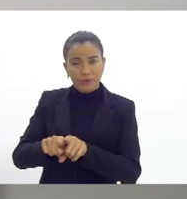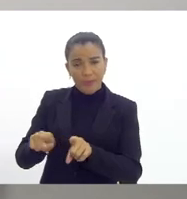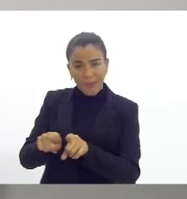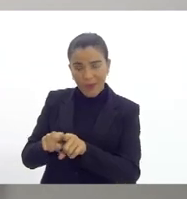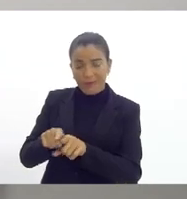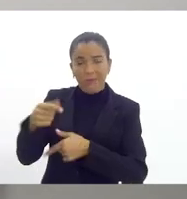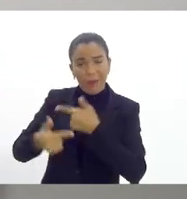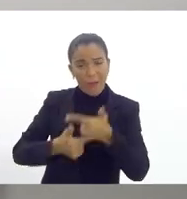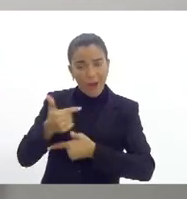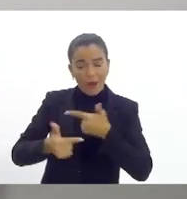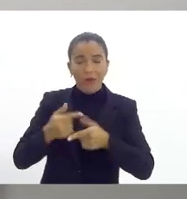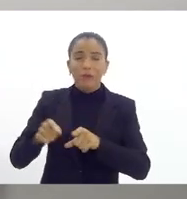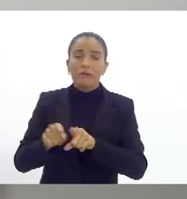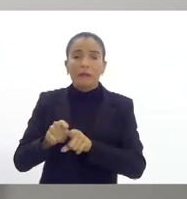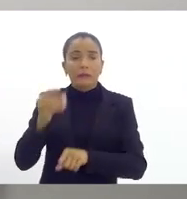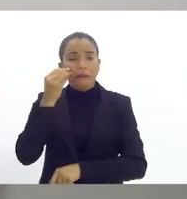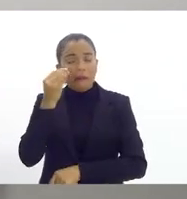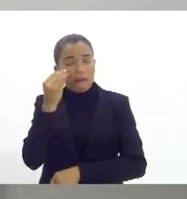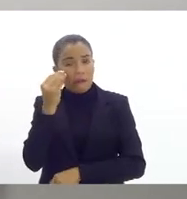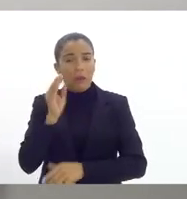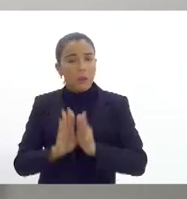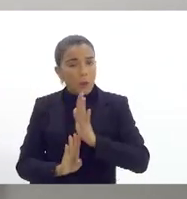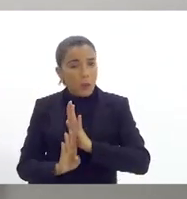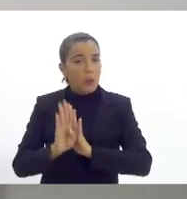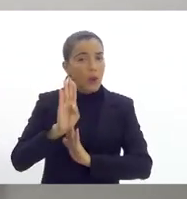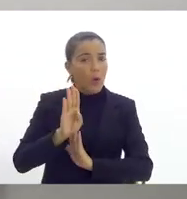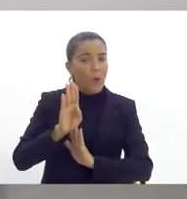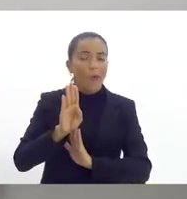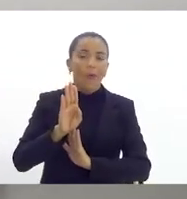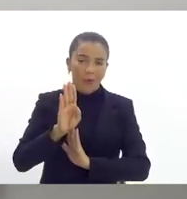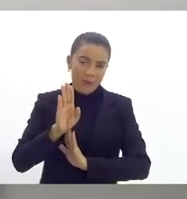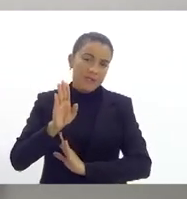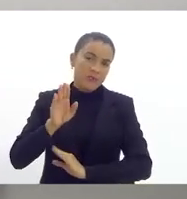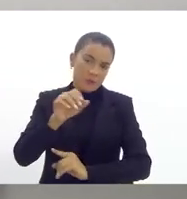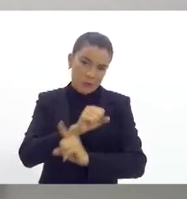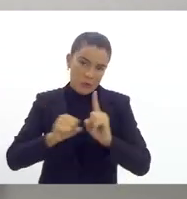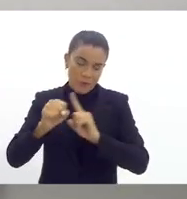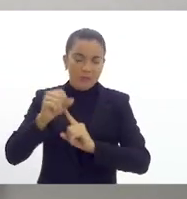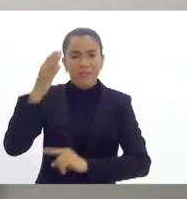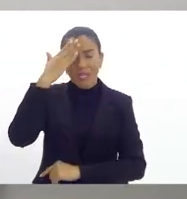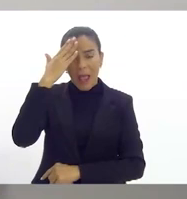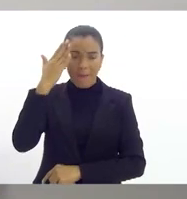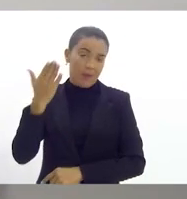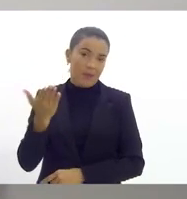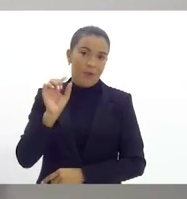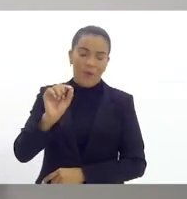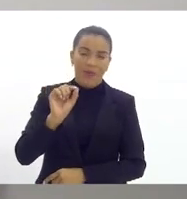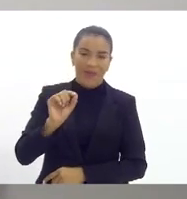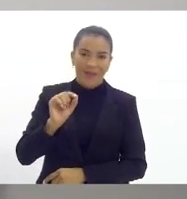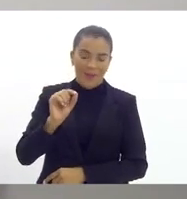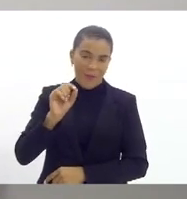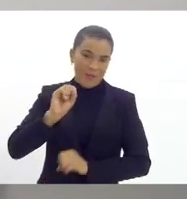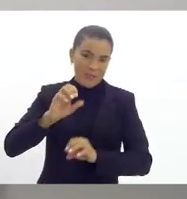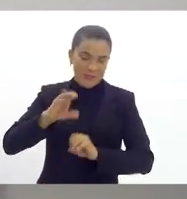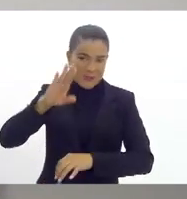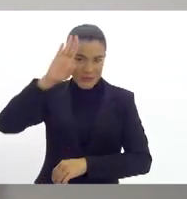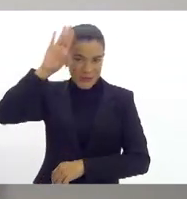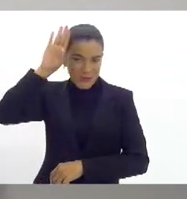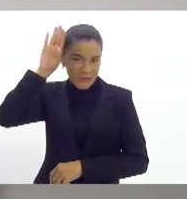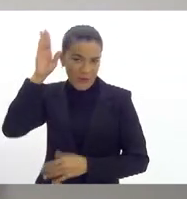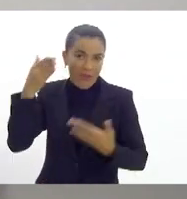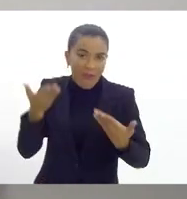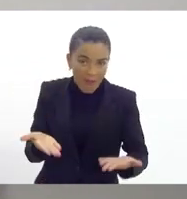né tentando avançar uma ascensão social que a gente sabe que o ensino superior Ué então para finalizar